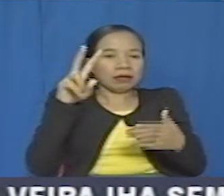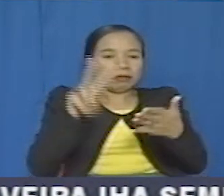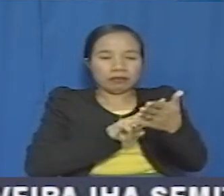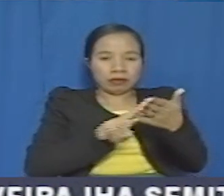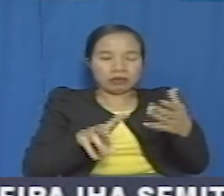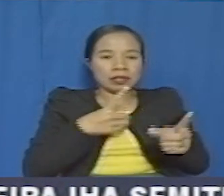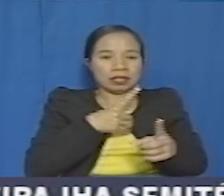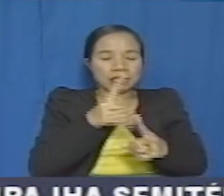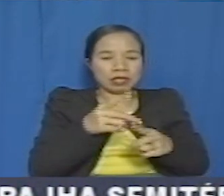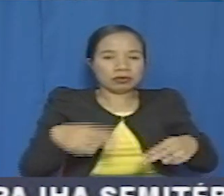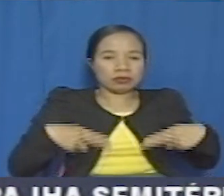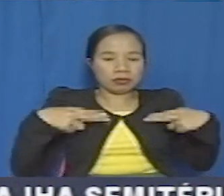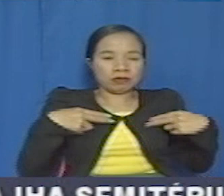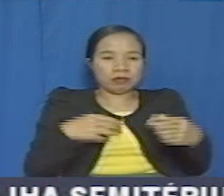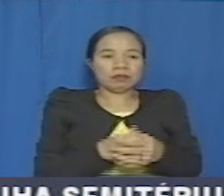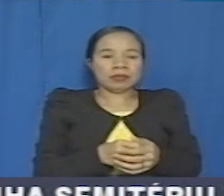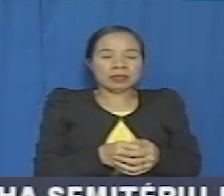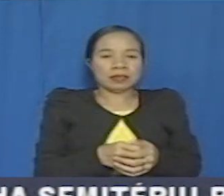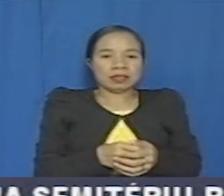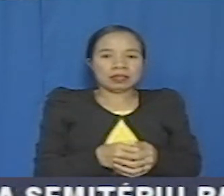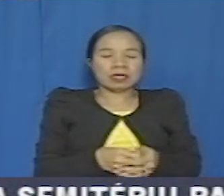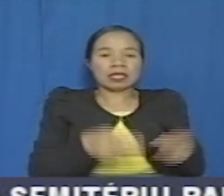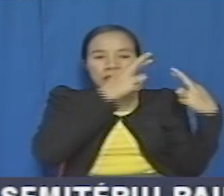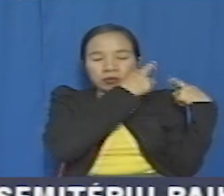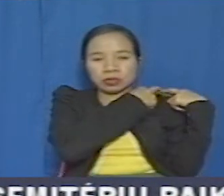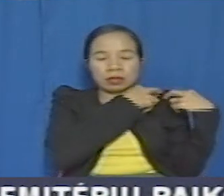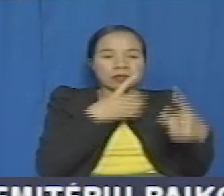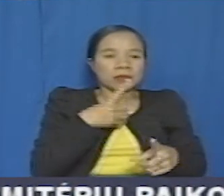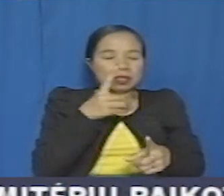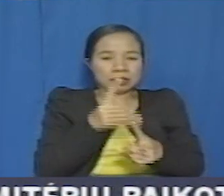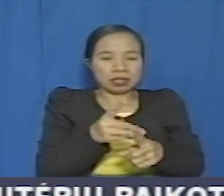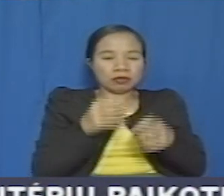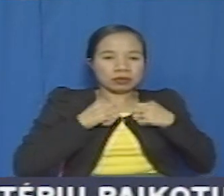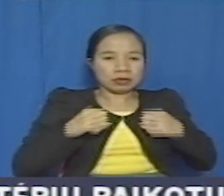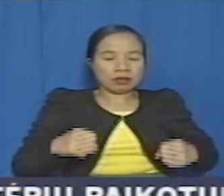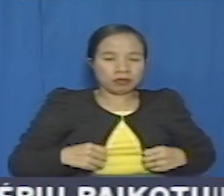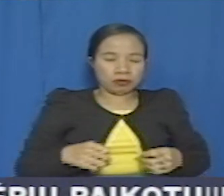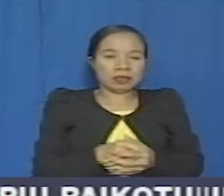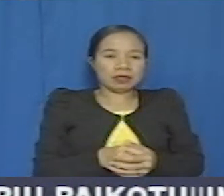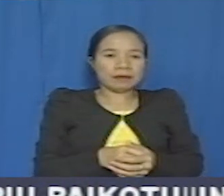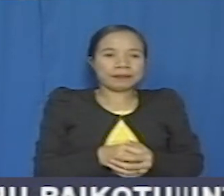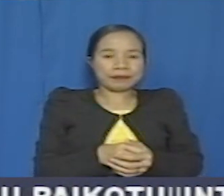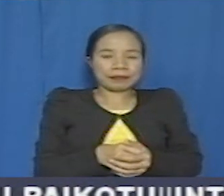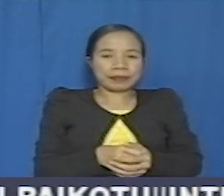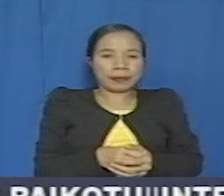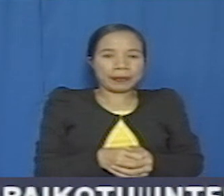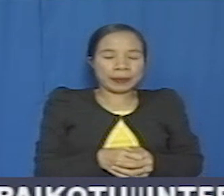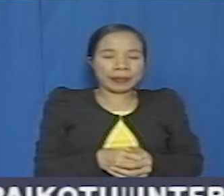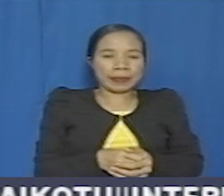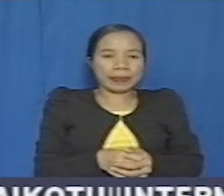humanos, cabe ba direito saúde. Iha dos tolu, nebe que iha via lida ka